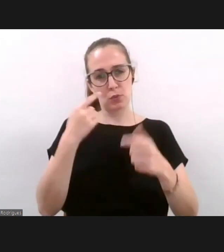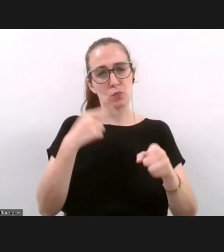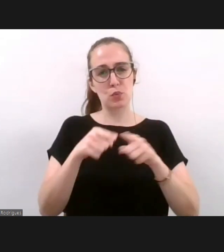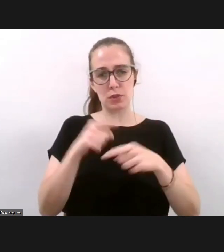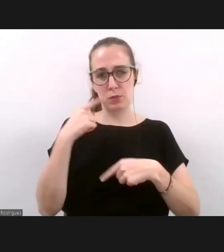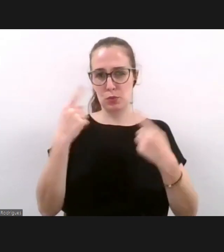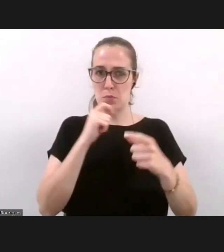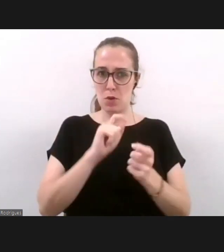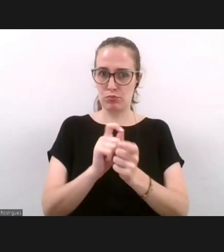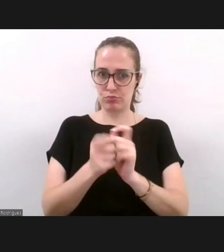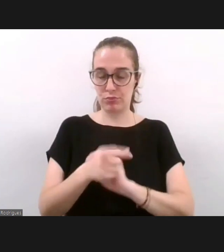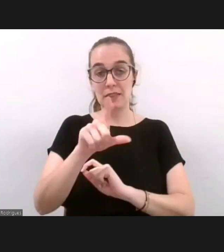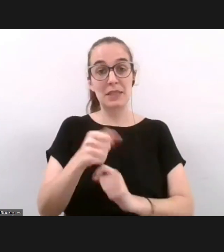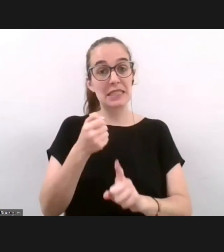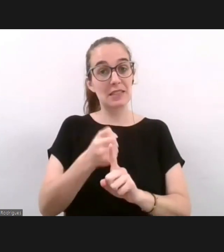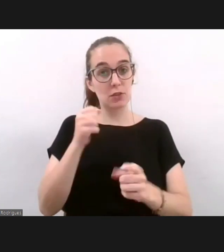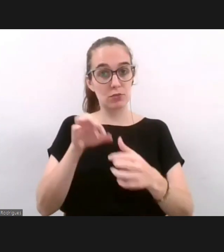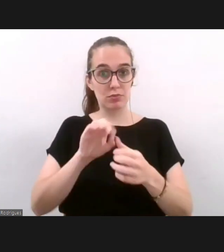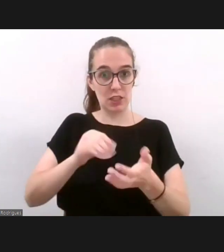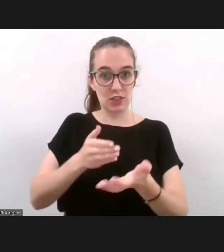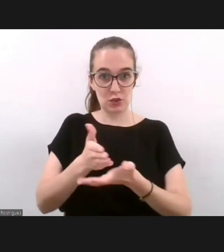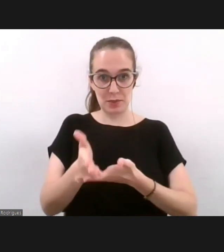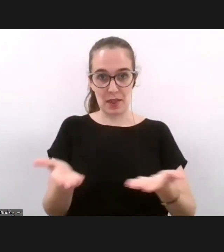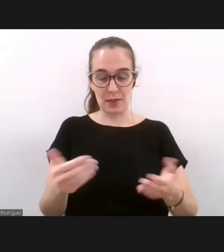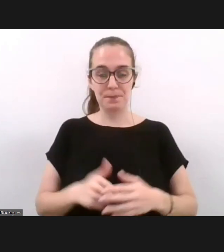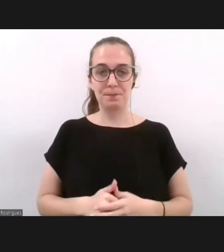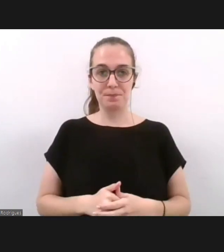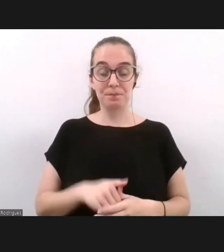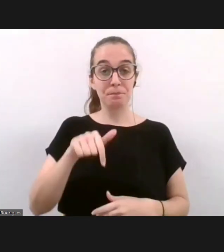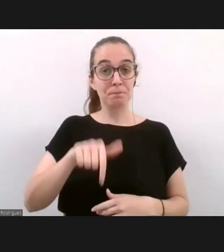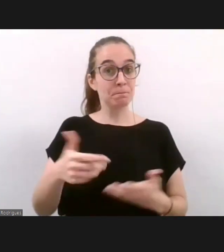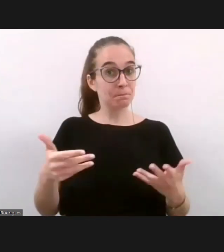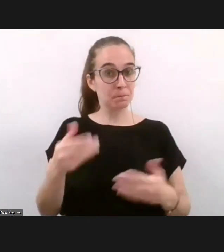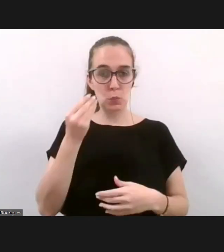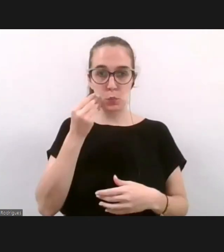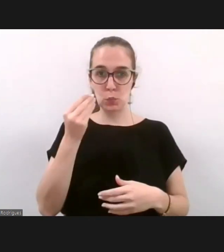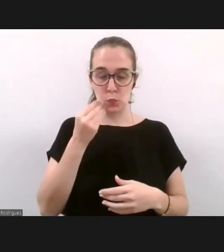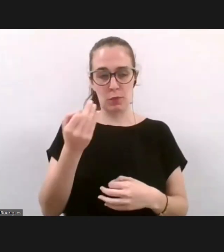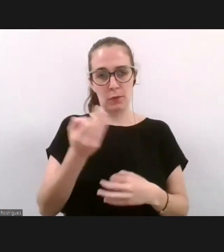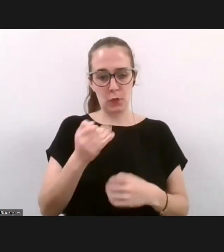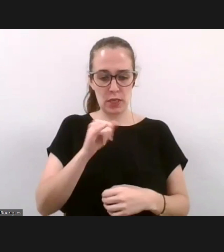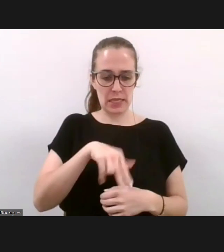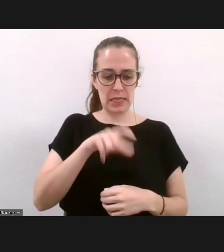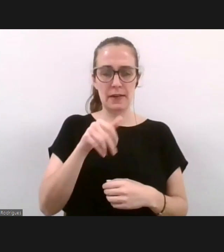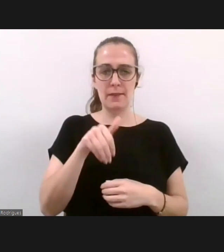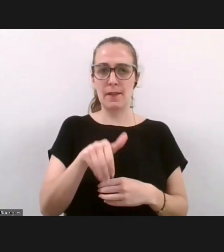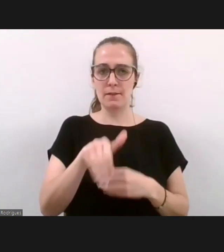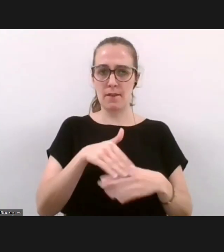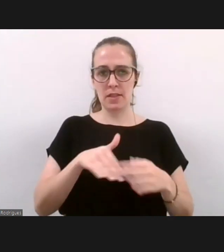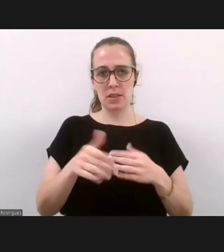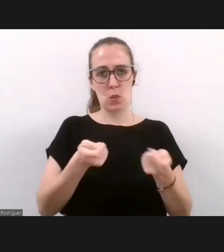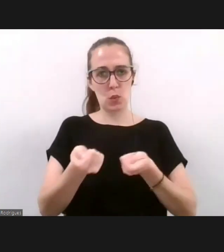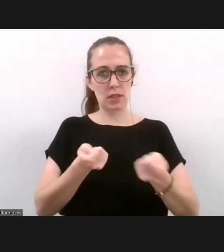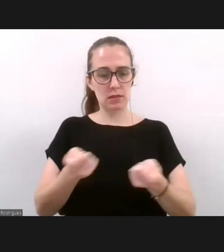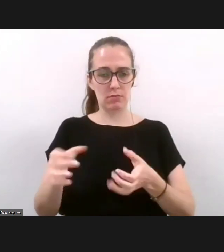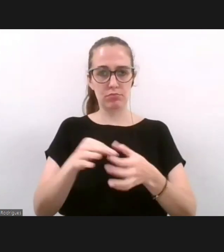renovados em sustentabilidade. Este evento decorre de um conjunto de iniciativas que o INA irá promover no âmbito do seu